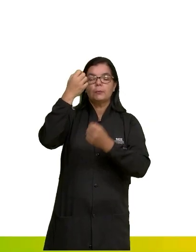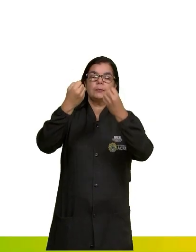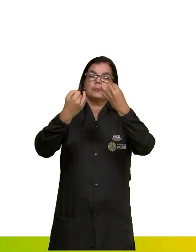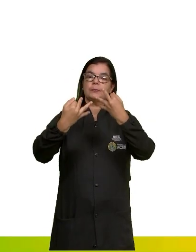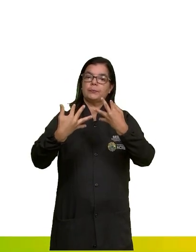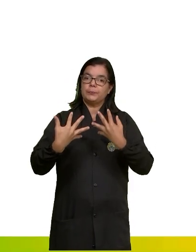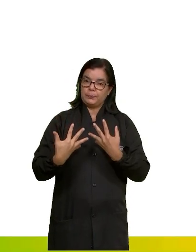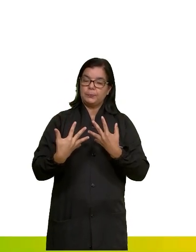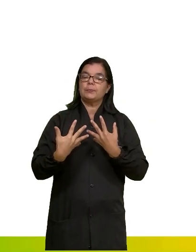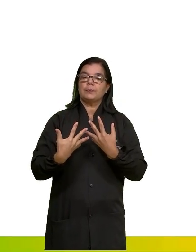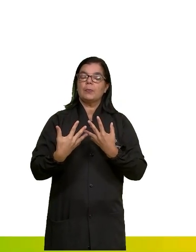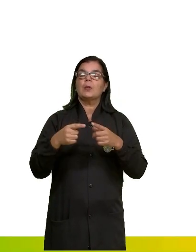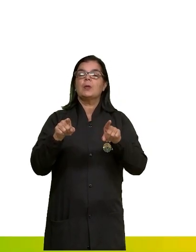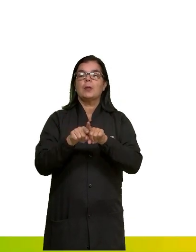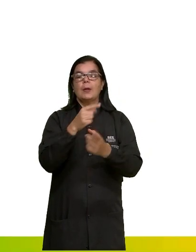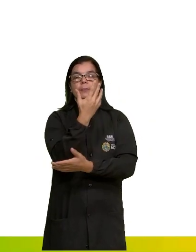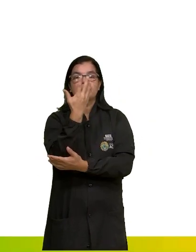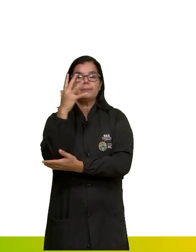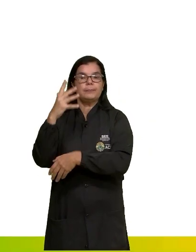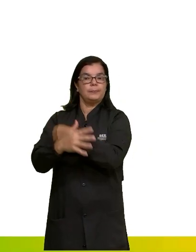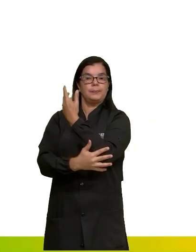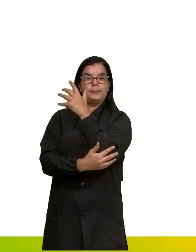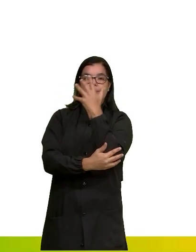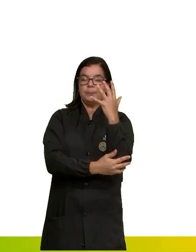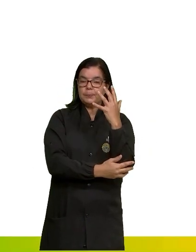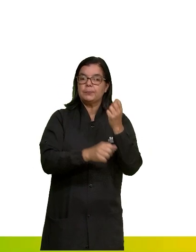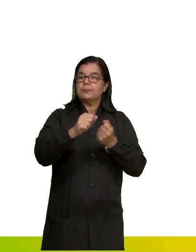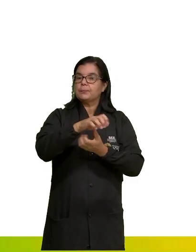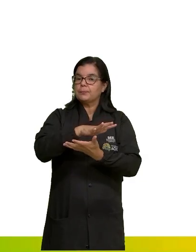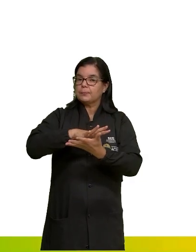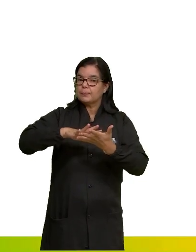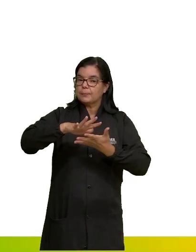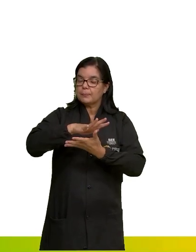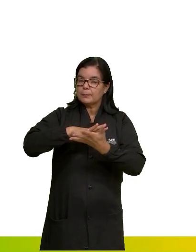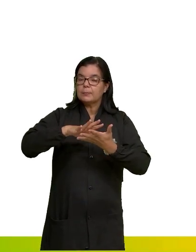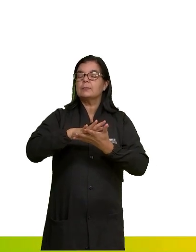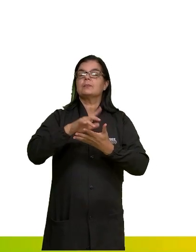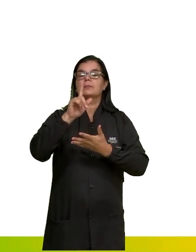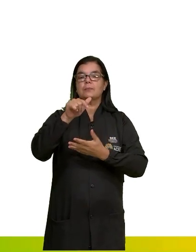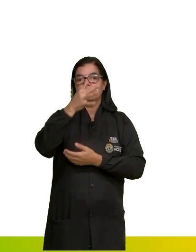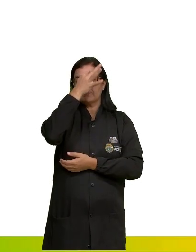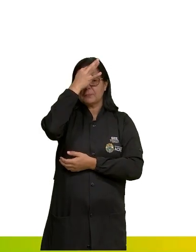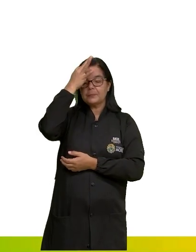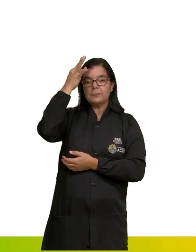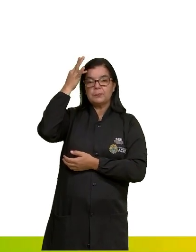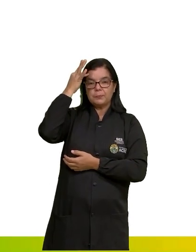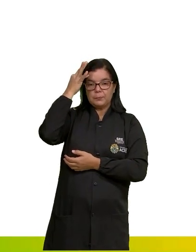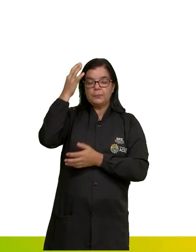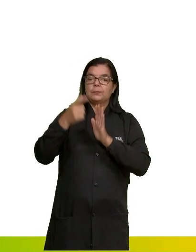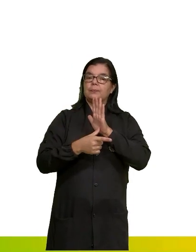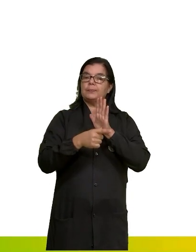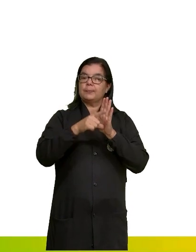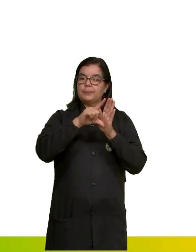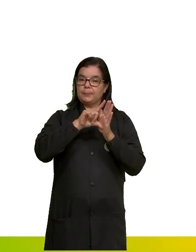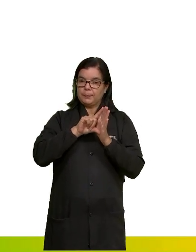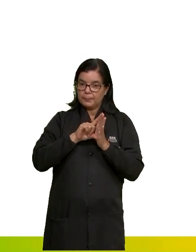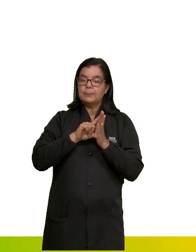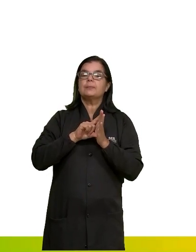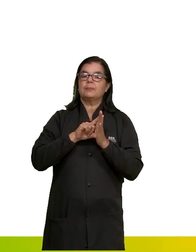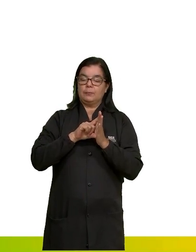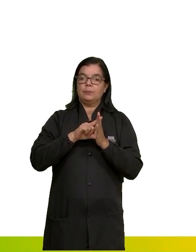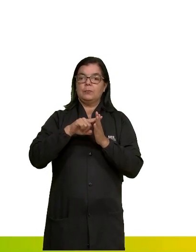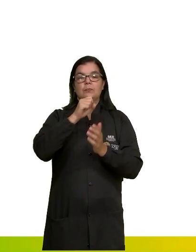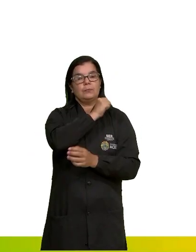tratar da physis, da cosmologia, é a filosofia anterior a Sócrates,